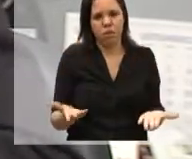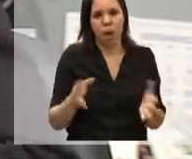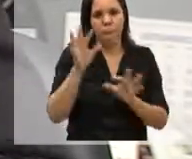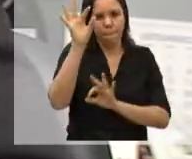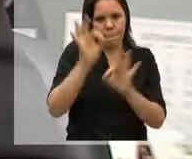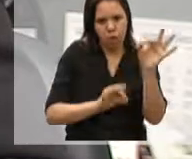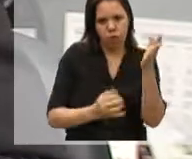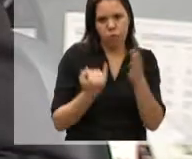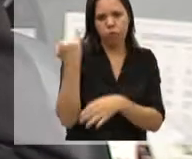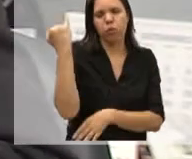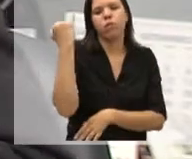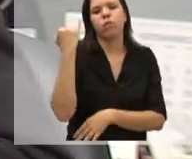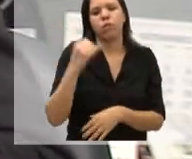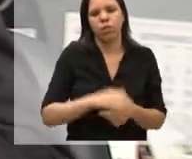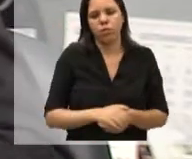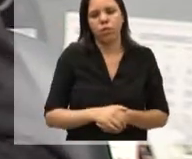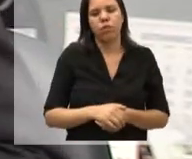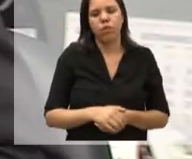importantes, uma